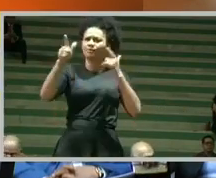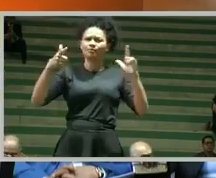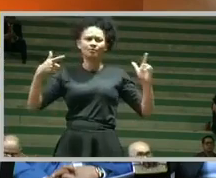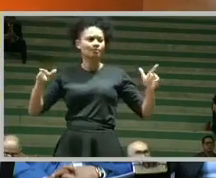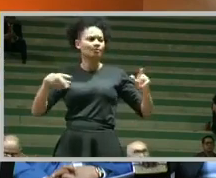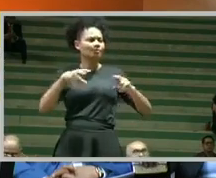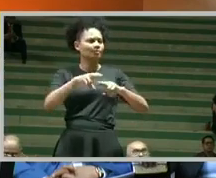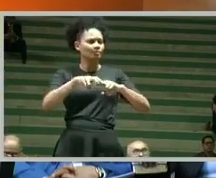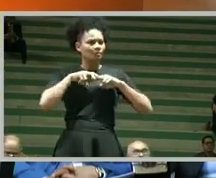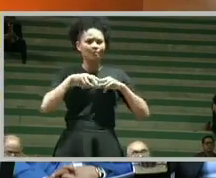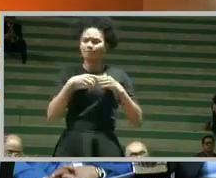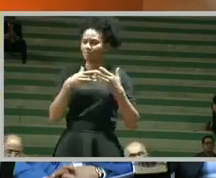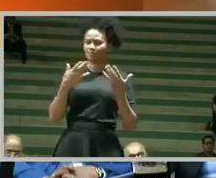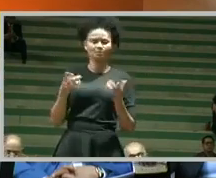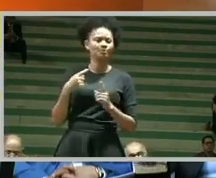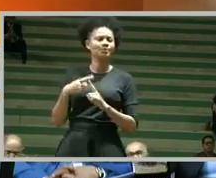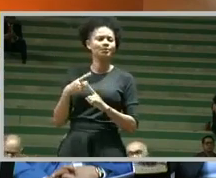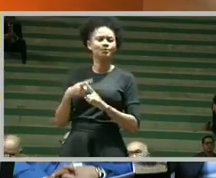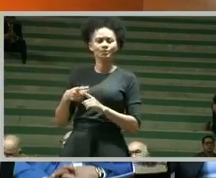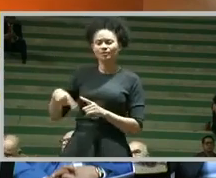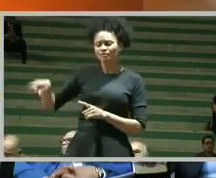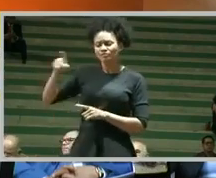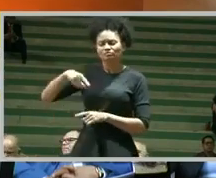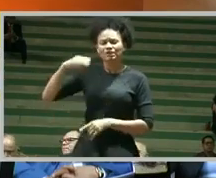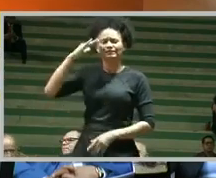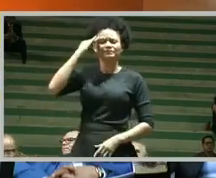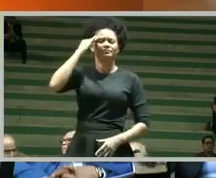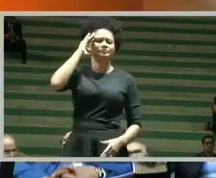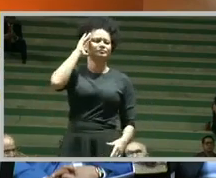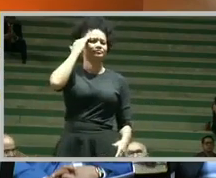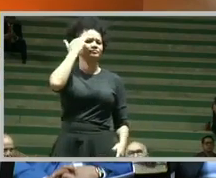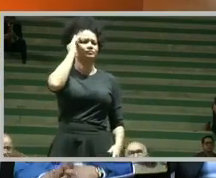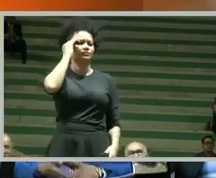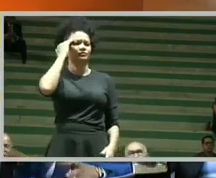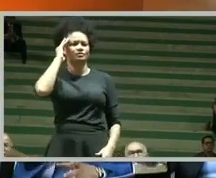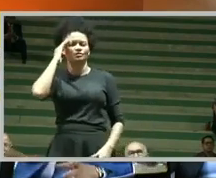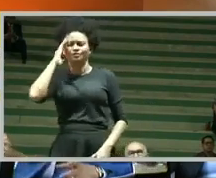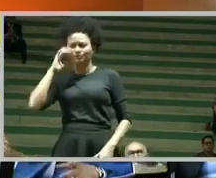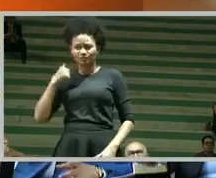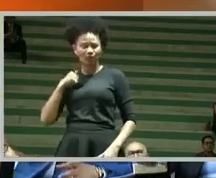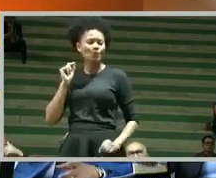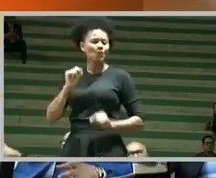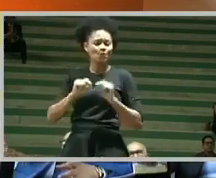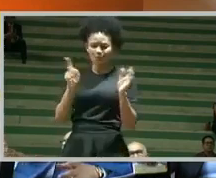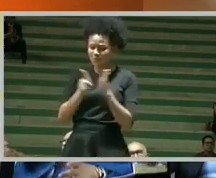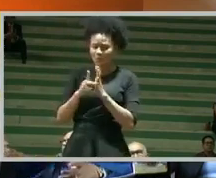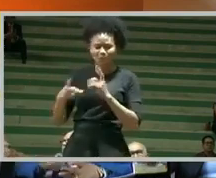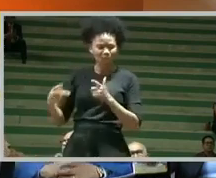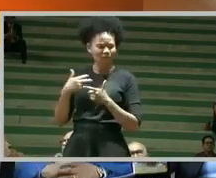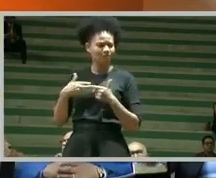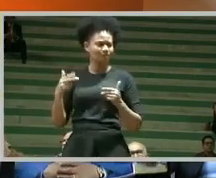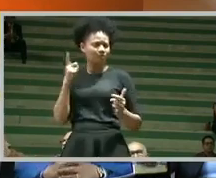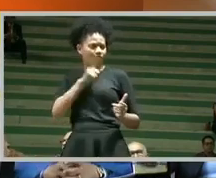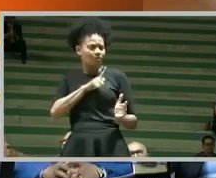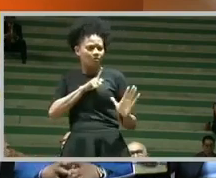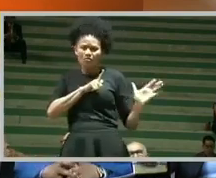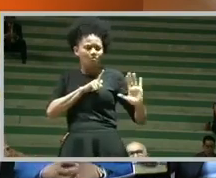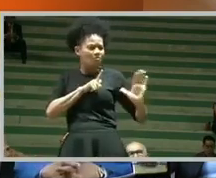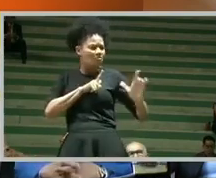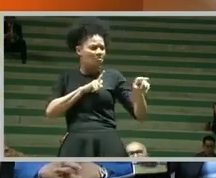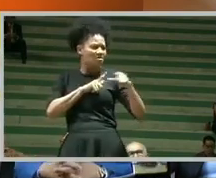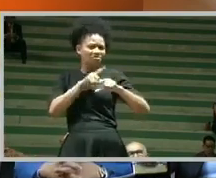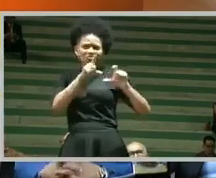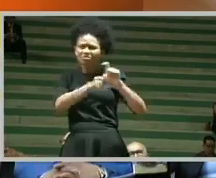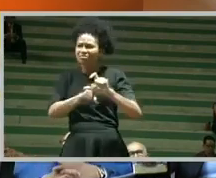Porque Paulo entendeu que essa alegria não é fruto de algo que eu ganho. Não. Essa alegria